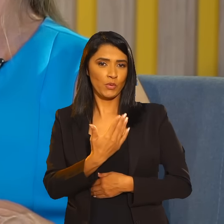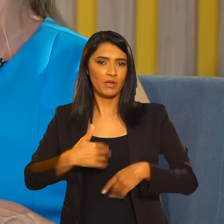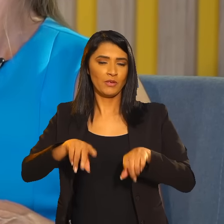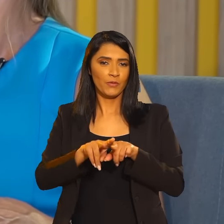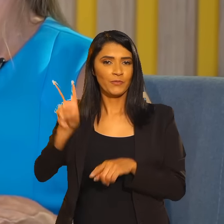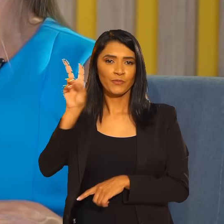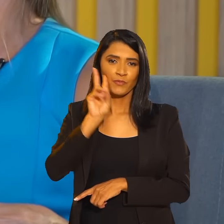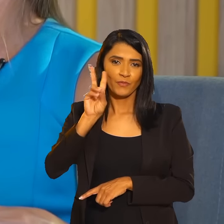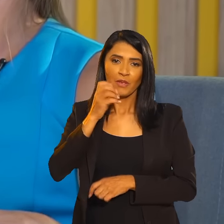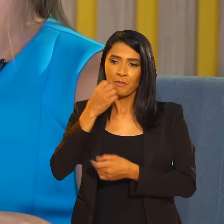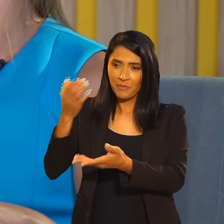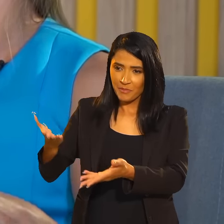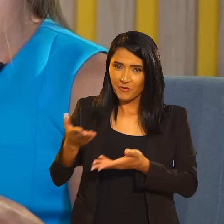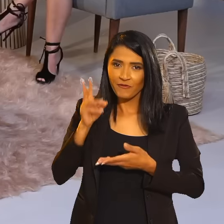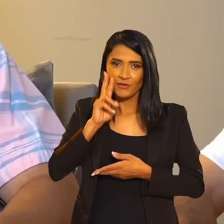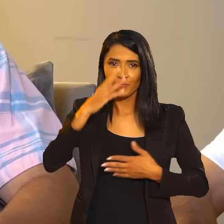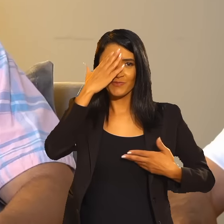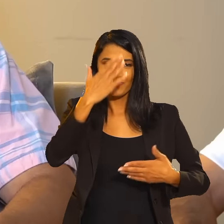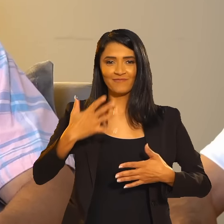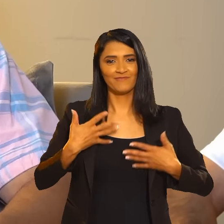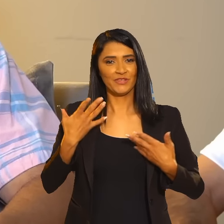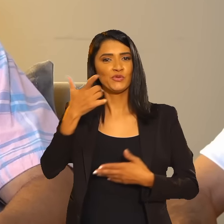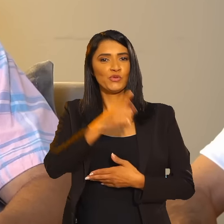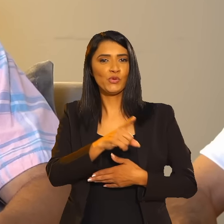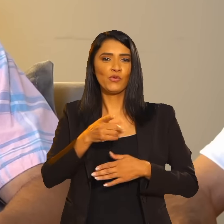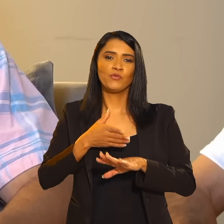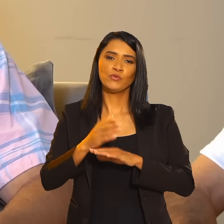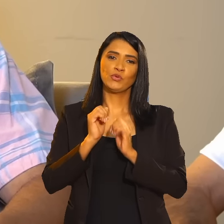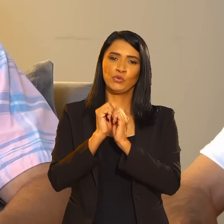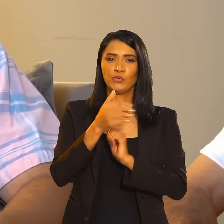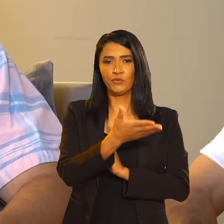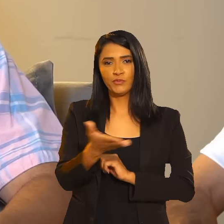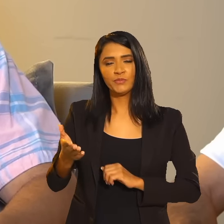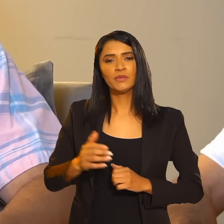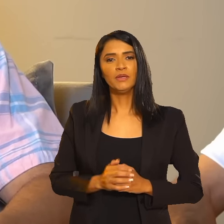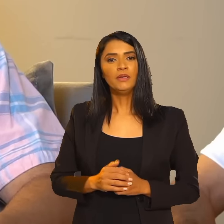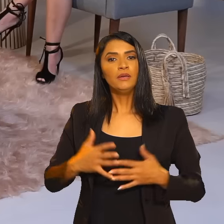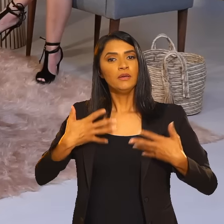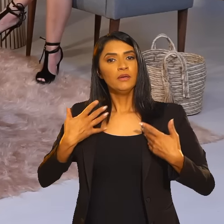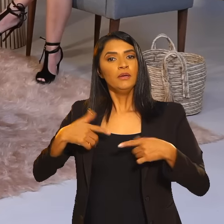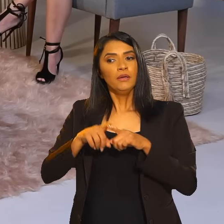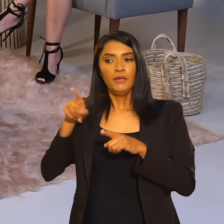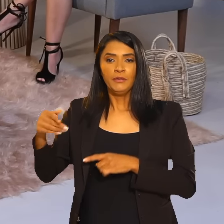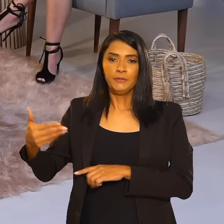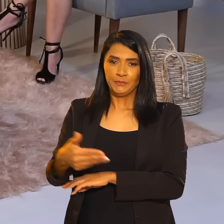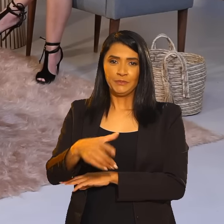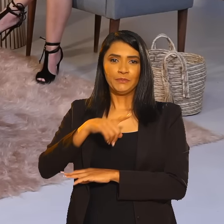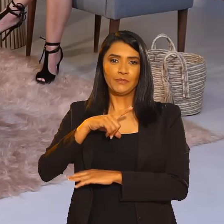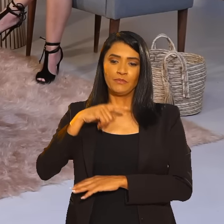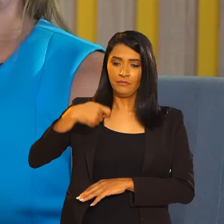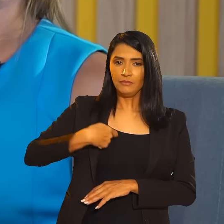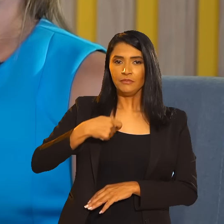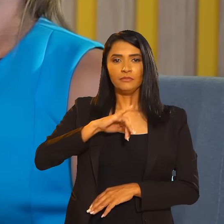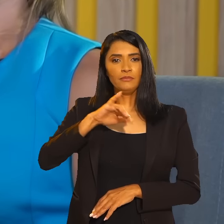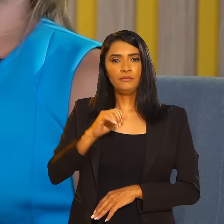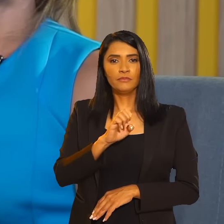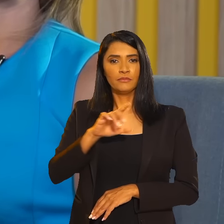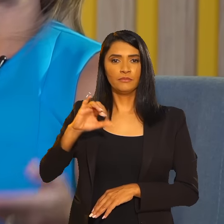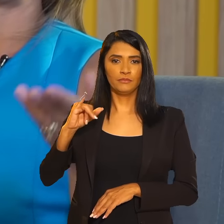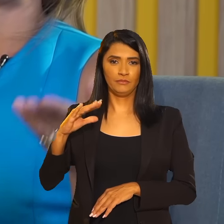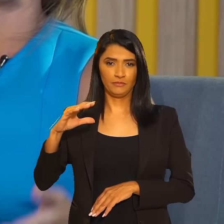a gente tem o querido Verivelto. Bem-vindo, Verivas. Obrigado, é uma alegria mais uma vez estar aqui com vocês. É uma alegria ter você também. Eu sou a Jéssica,